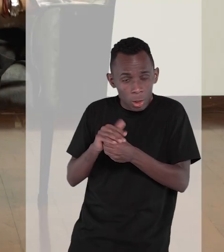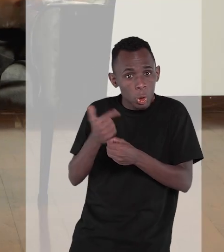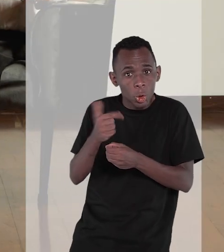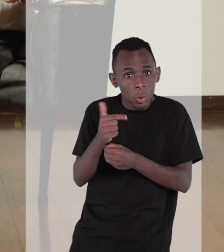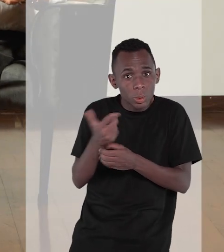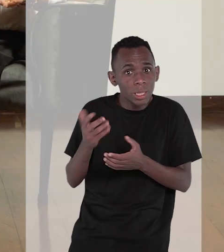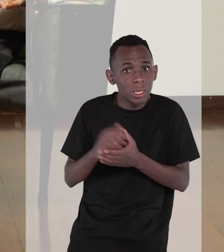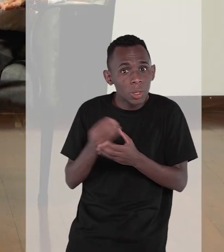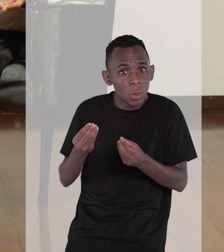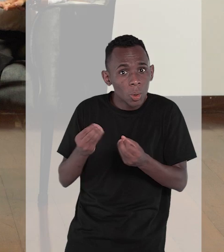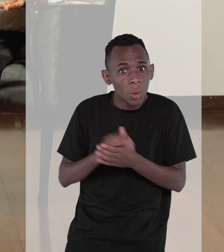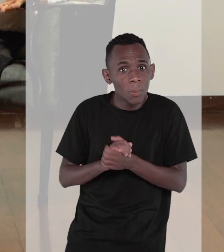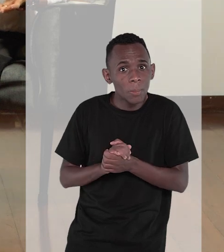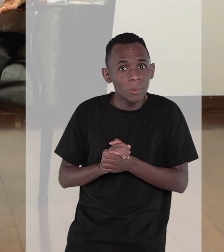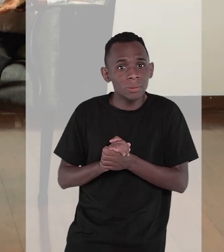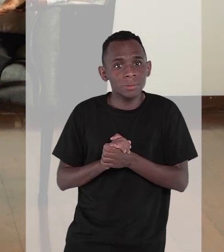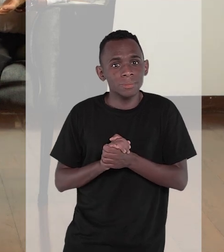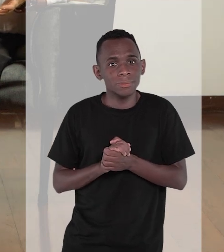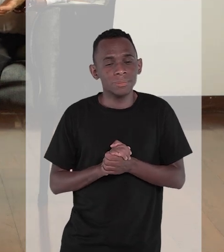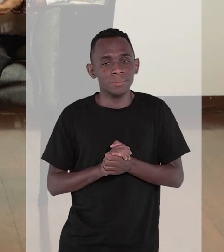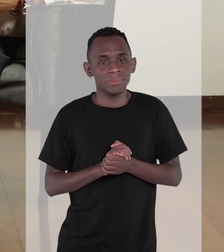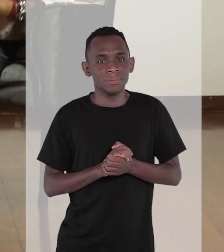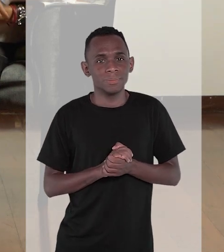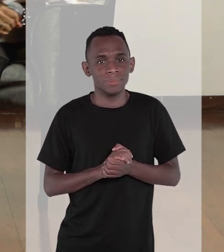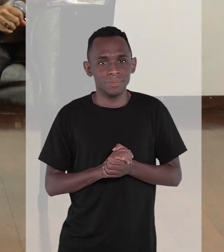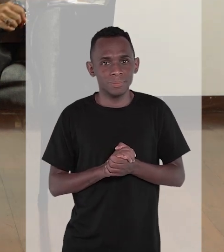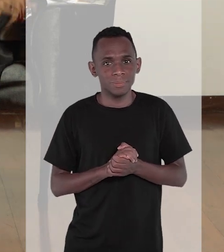Eu procuro chuveirinho, né?